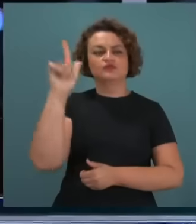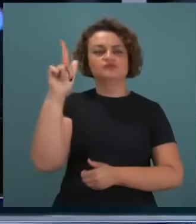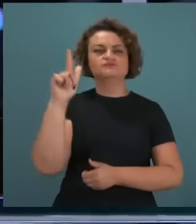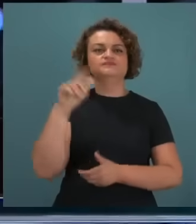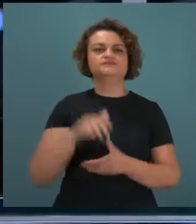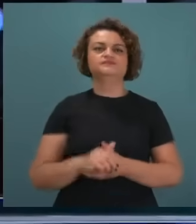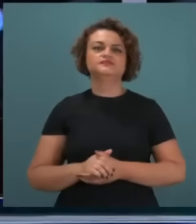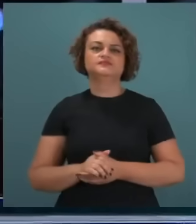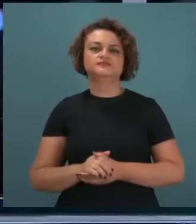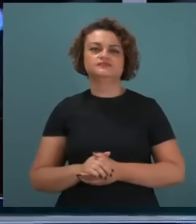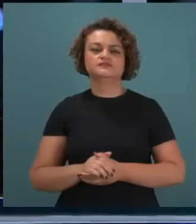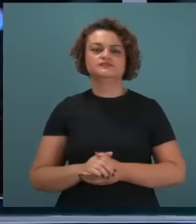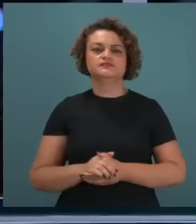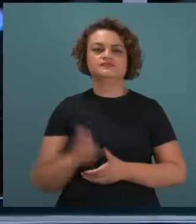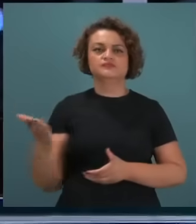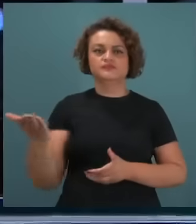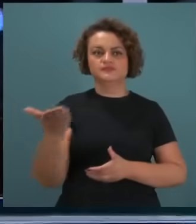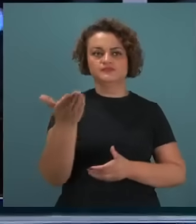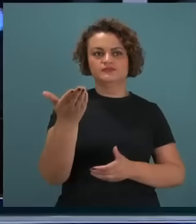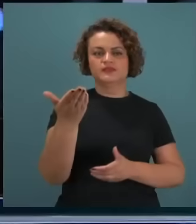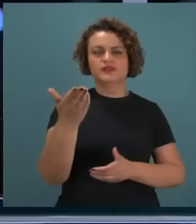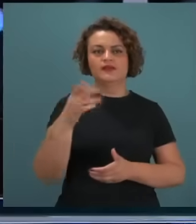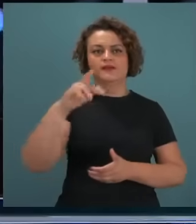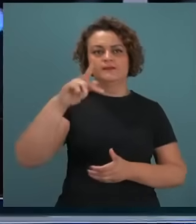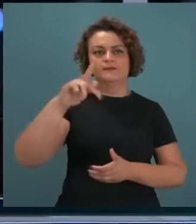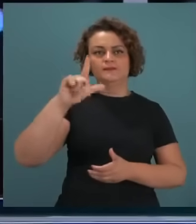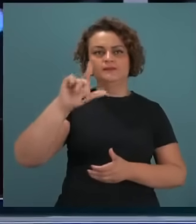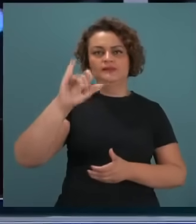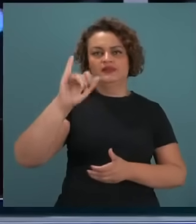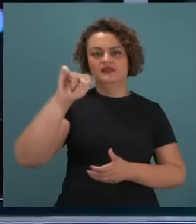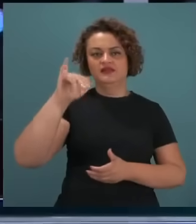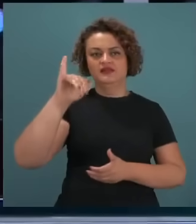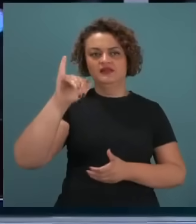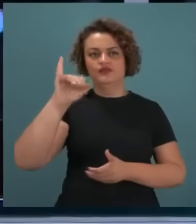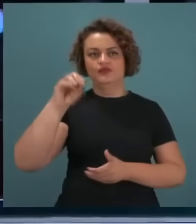Amin, vou passar a palavra para o senador Plínio. Na sequência, o senhor. Obrigado.